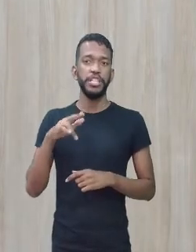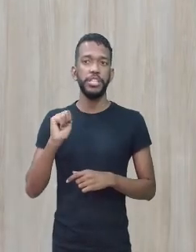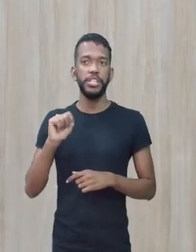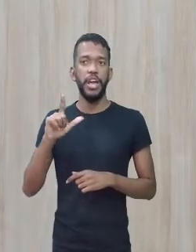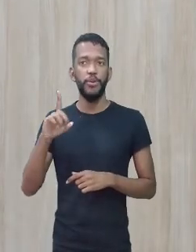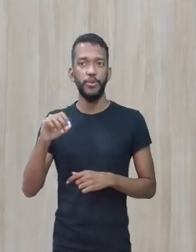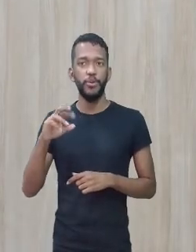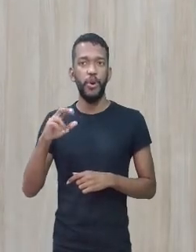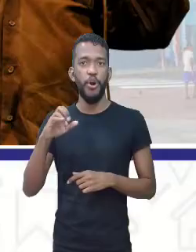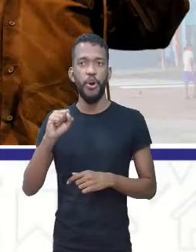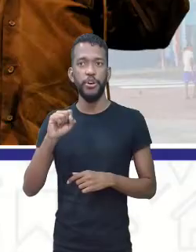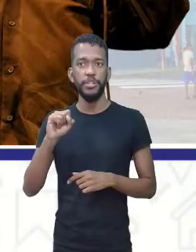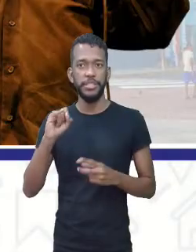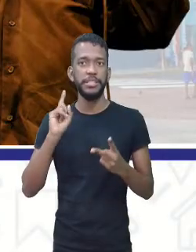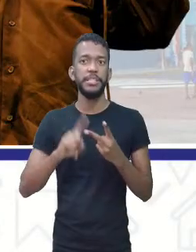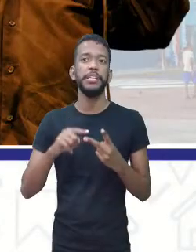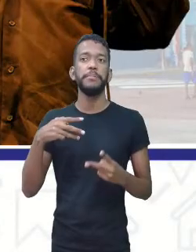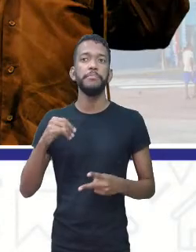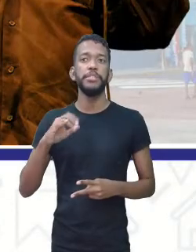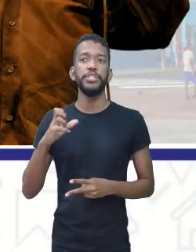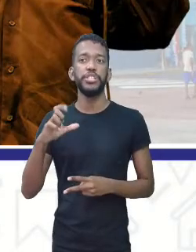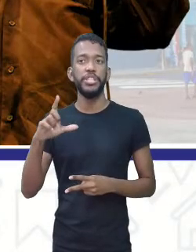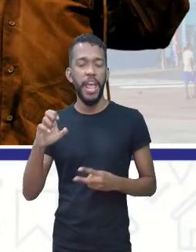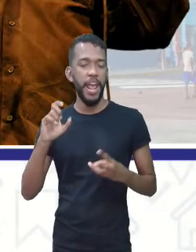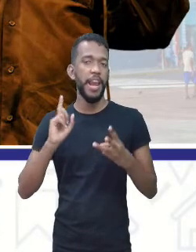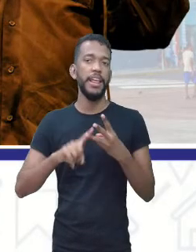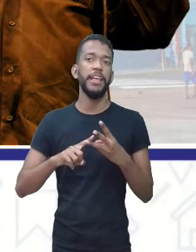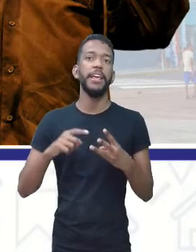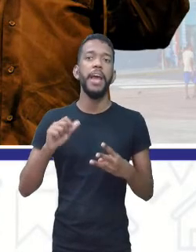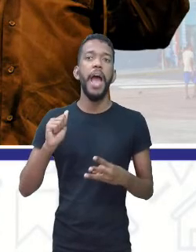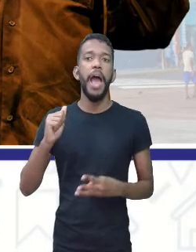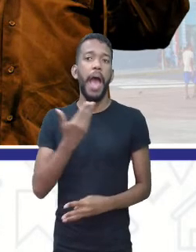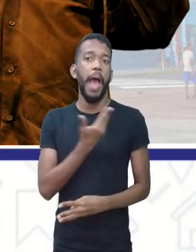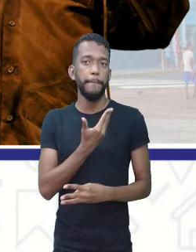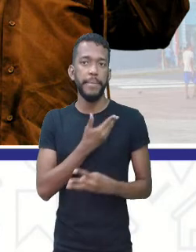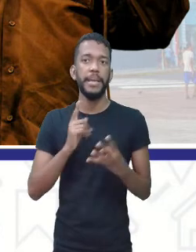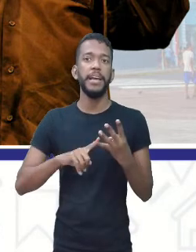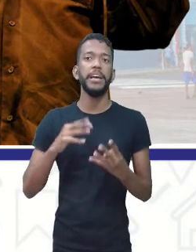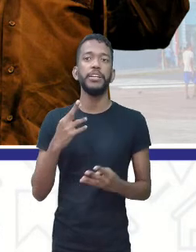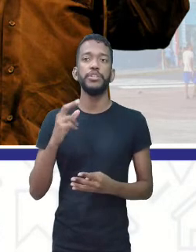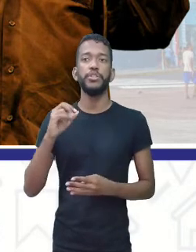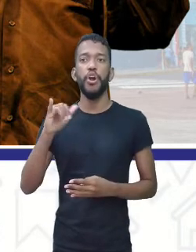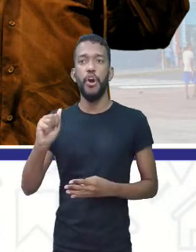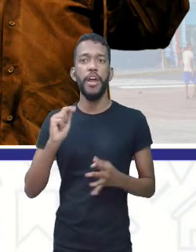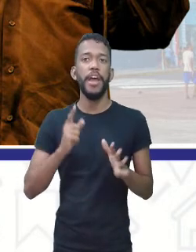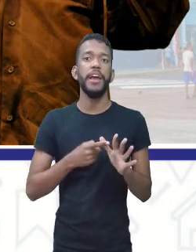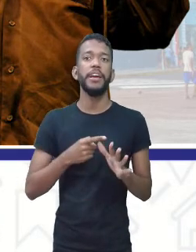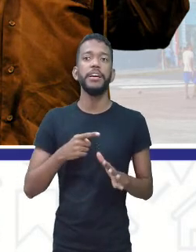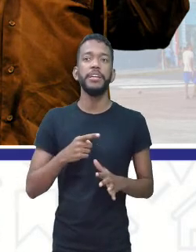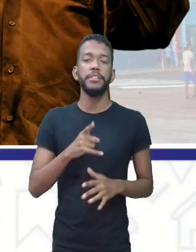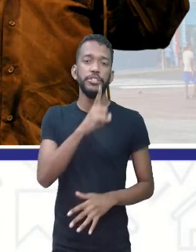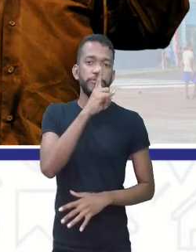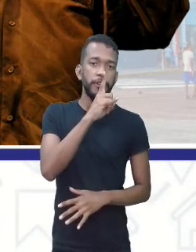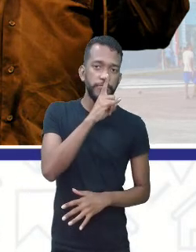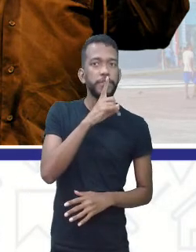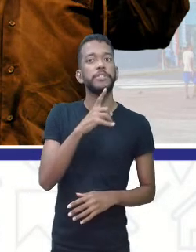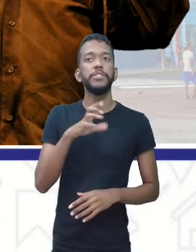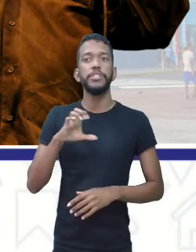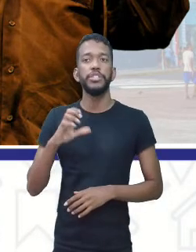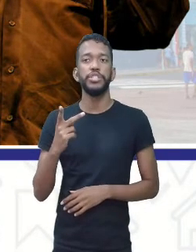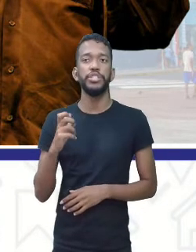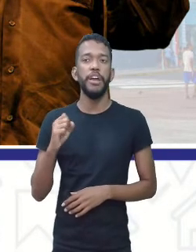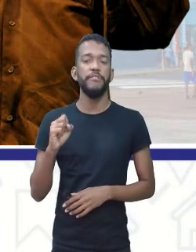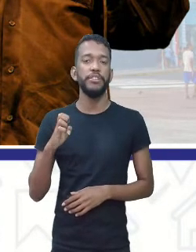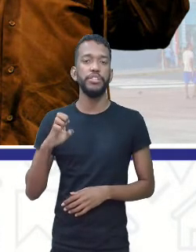Duran, Michele Melo, né, as Amigas, o Troinha, né, o Shevchenko, né, e o Louco, são alguns exemplos, né, de